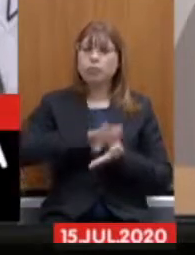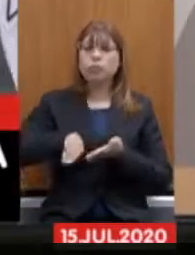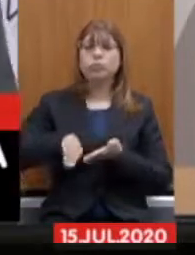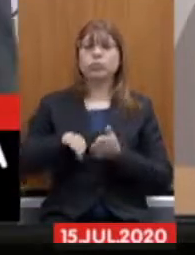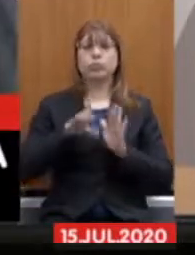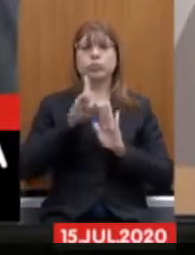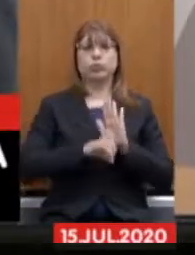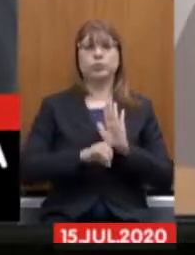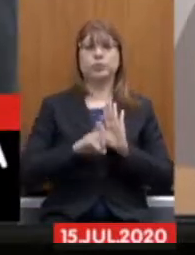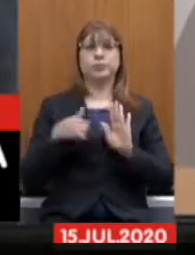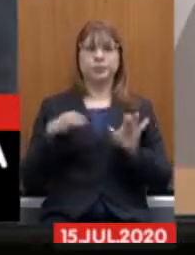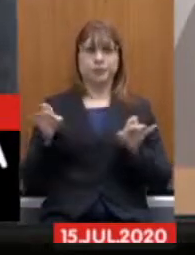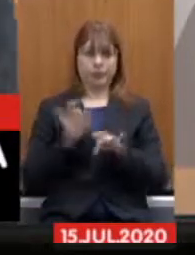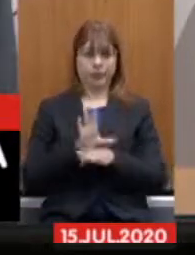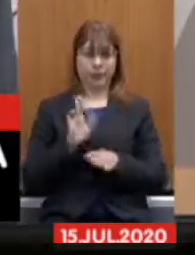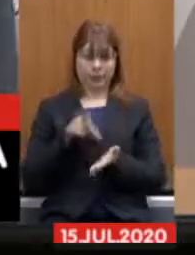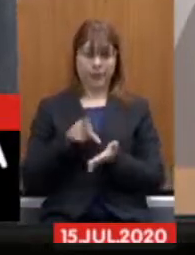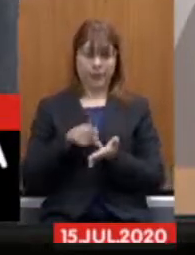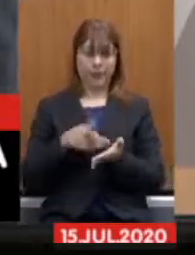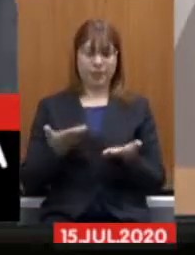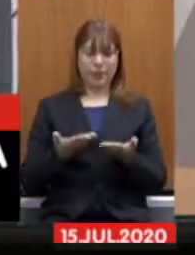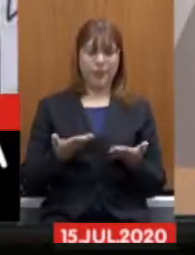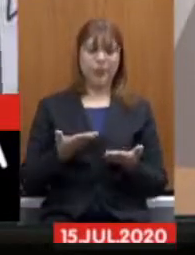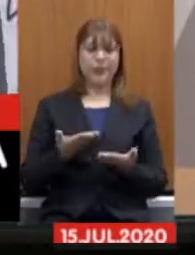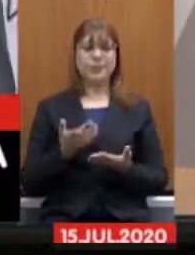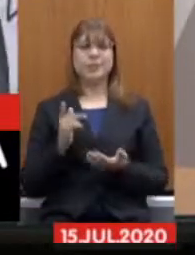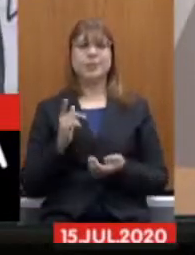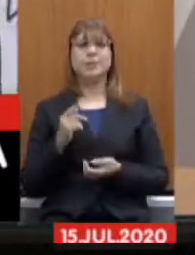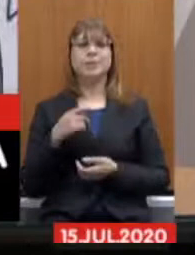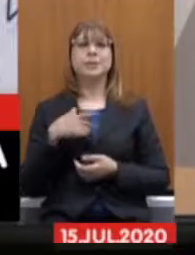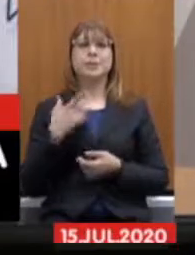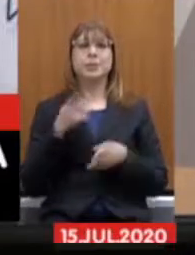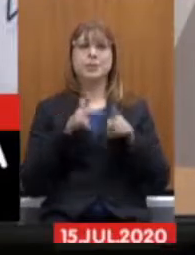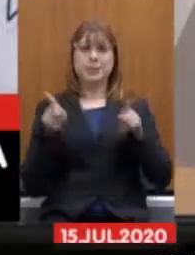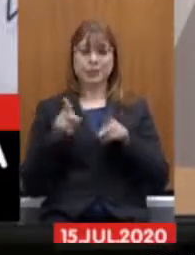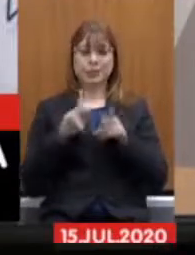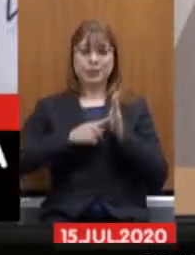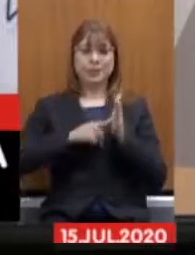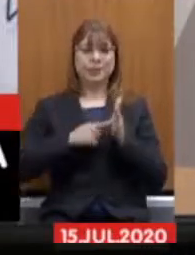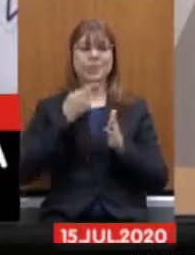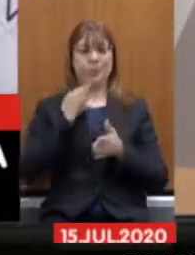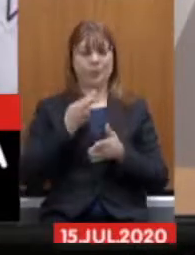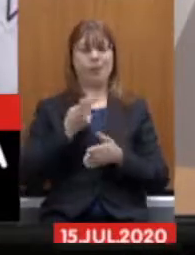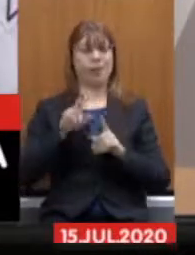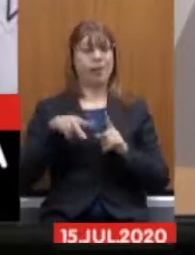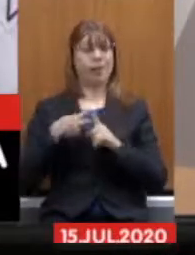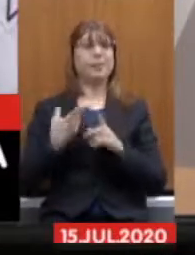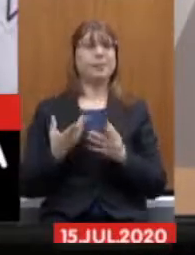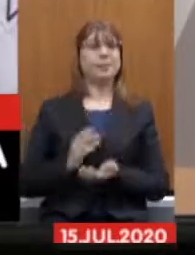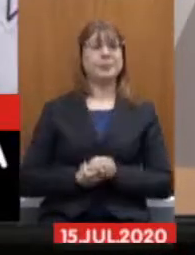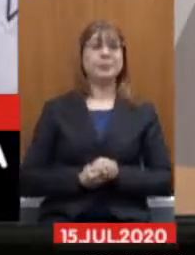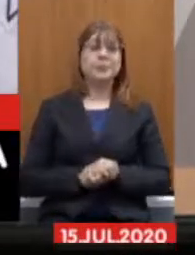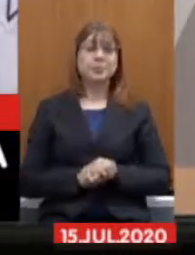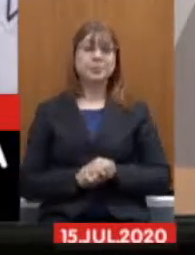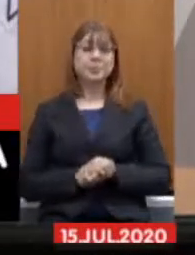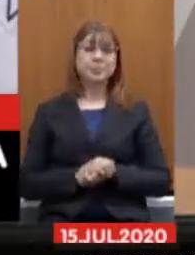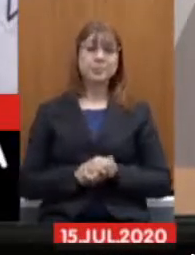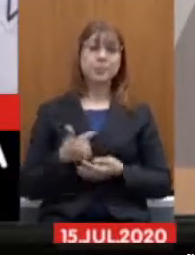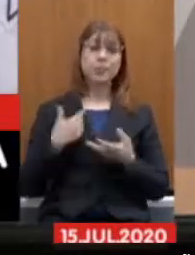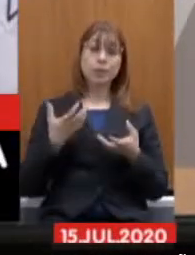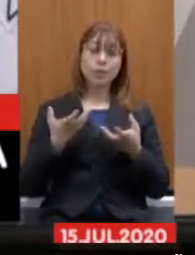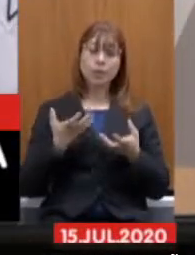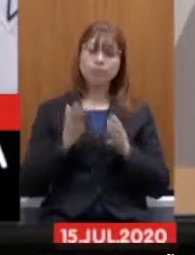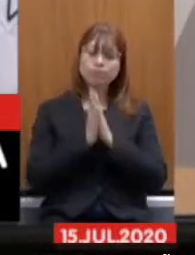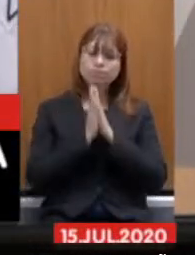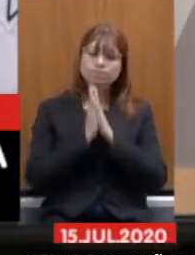eu para finalizar de verdade mesmo agora professora sindicalista sempre fala mais eu gostaria de